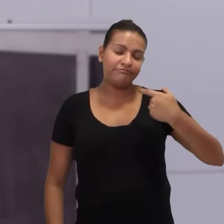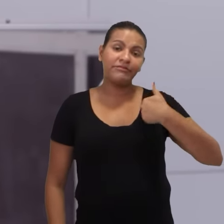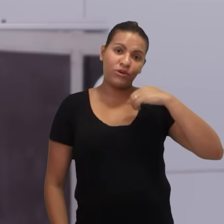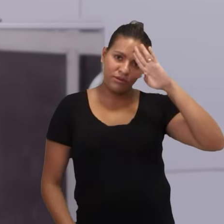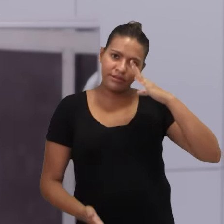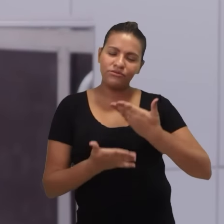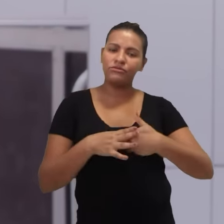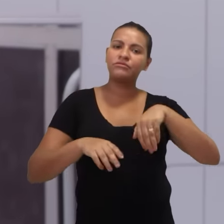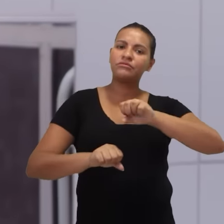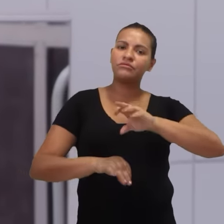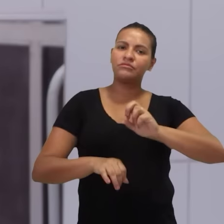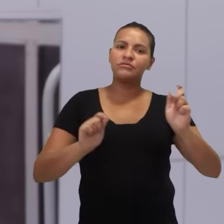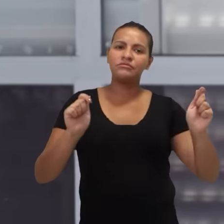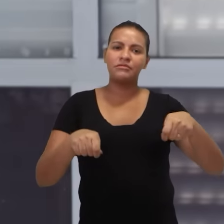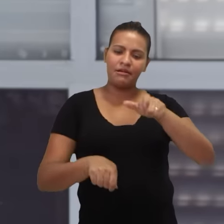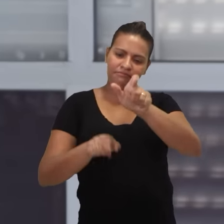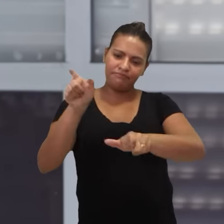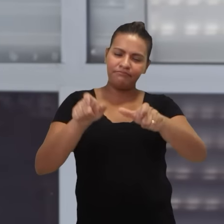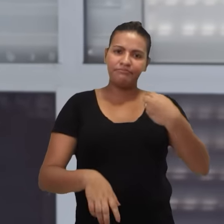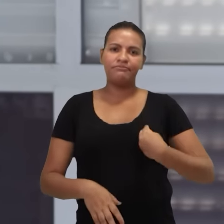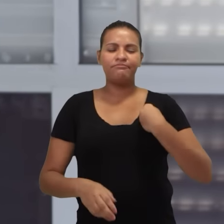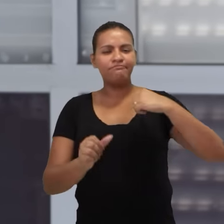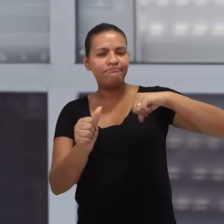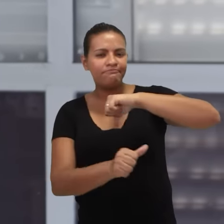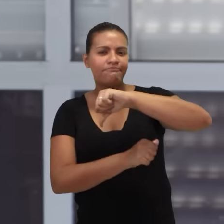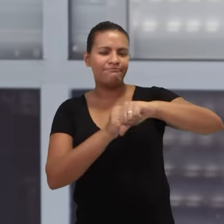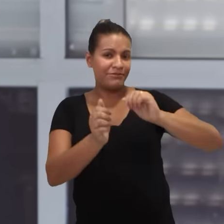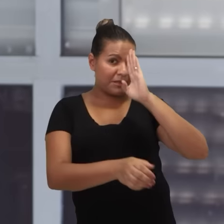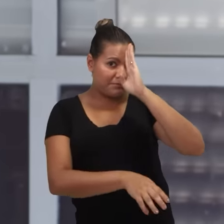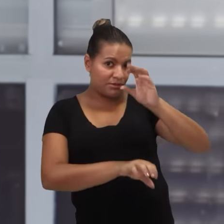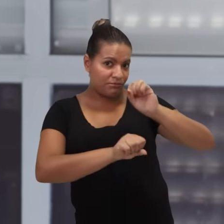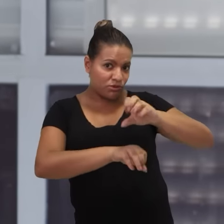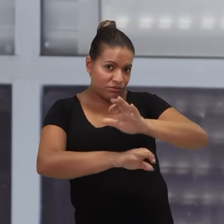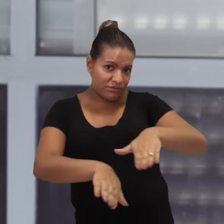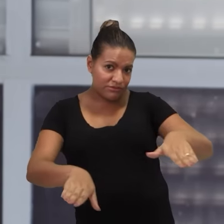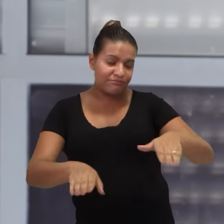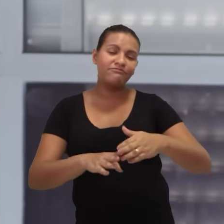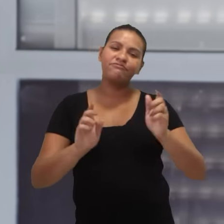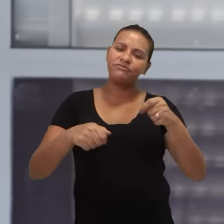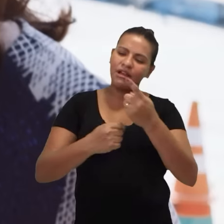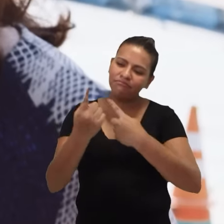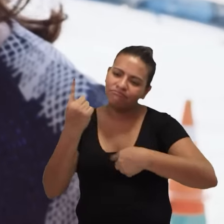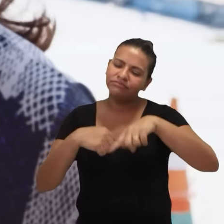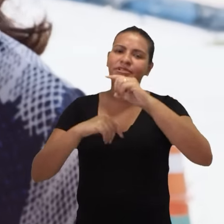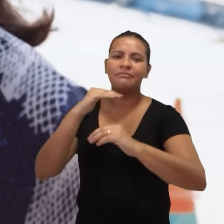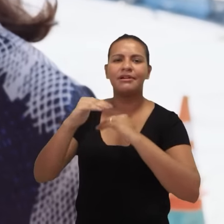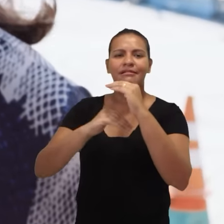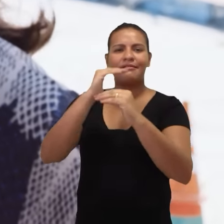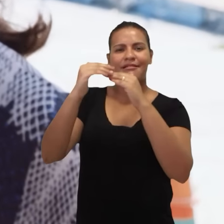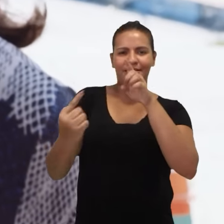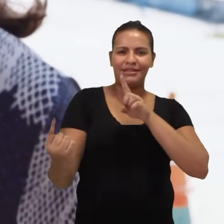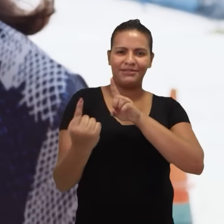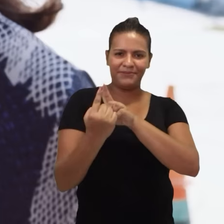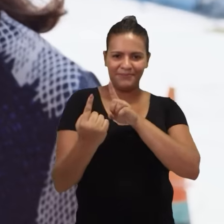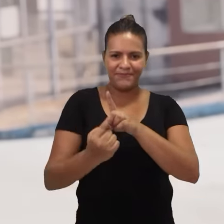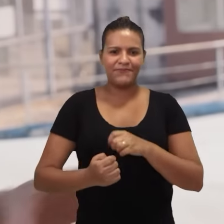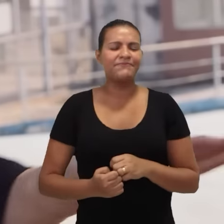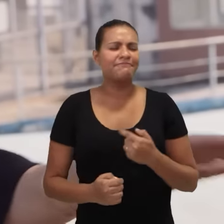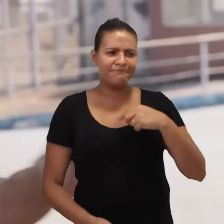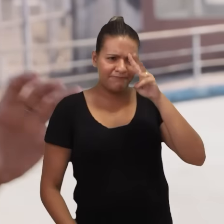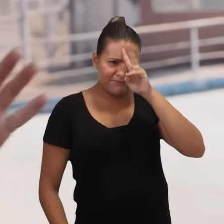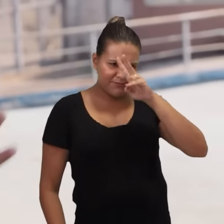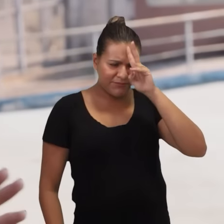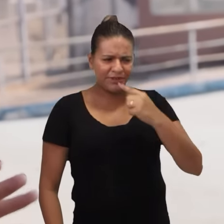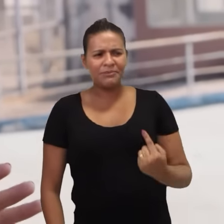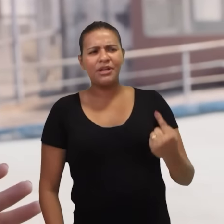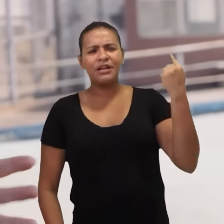educação impacta a vida das pessoas, especialmente a educação infantil, e gerações melhores virão a partir desse atendimento. Eu lembro que